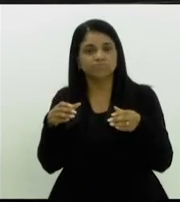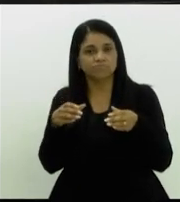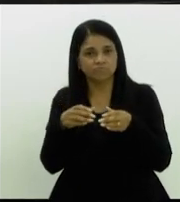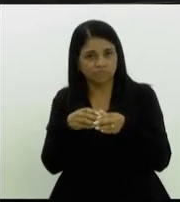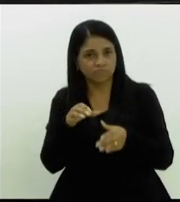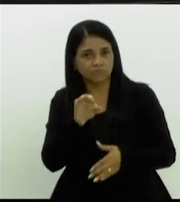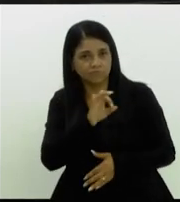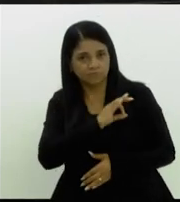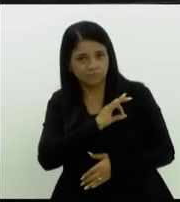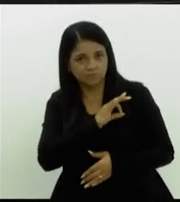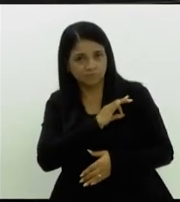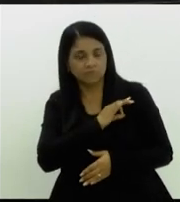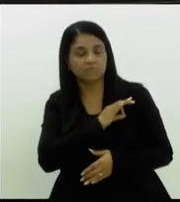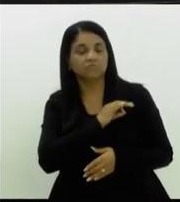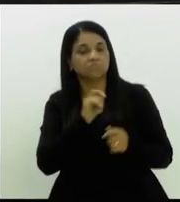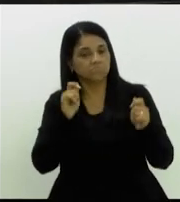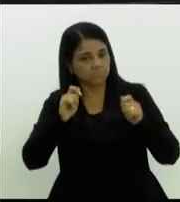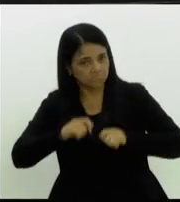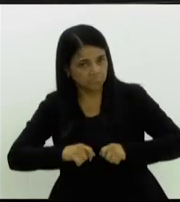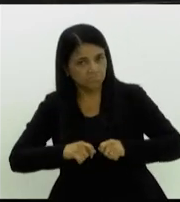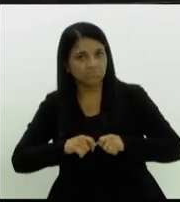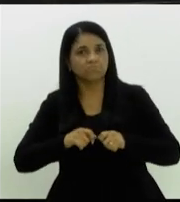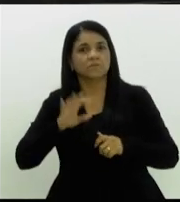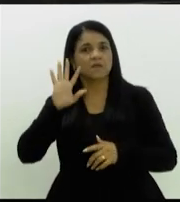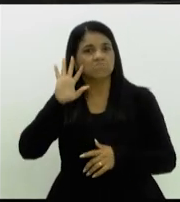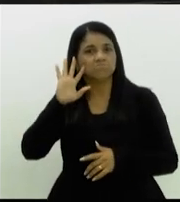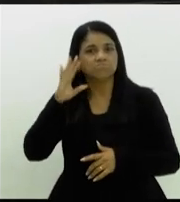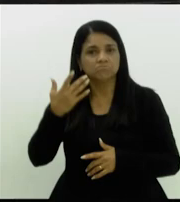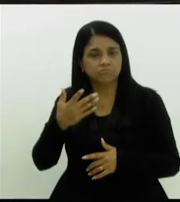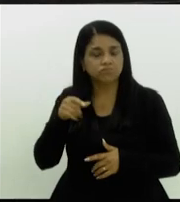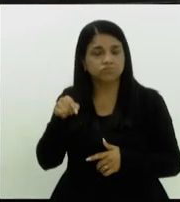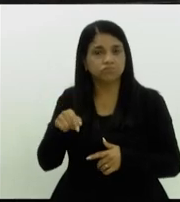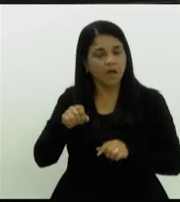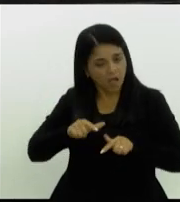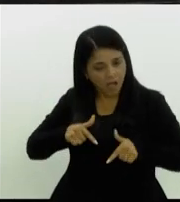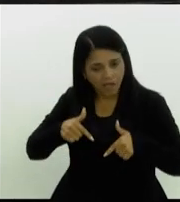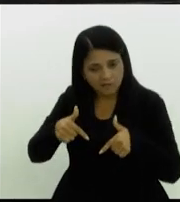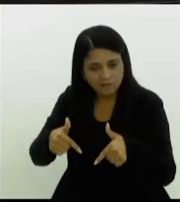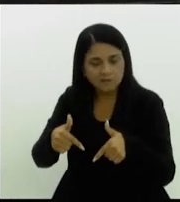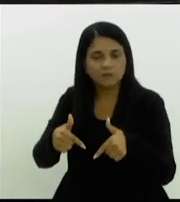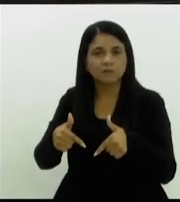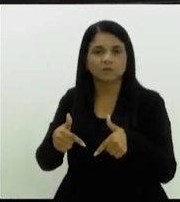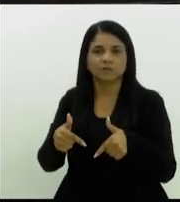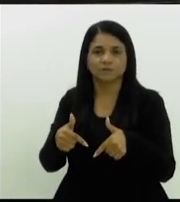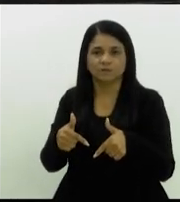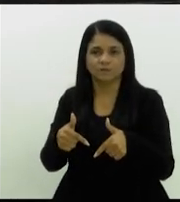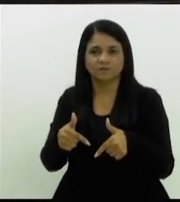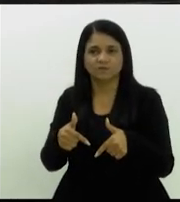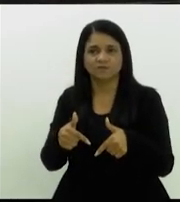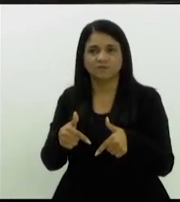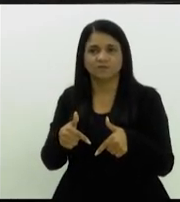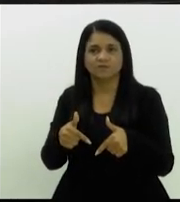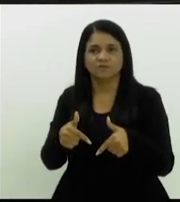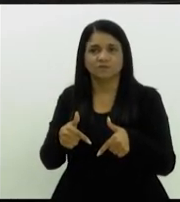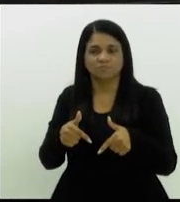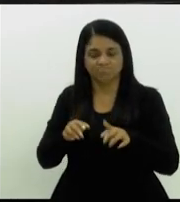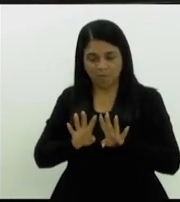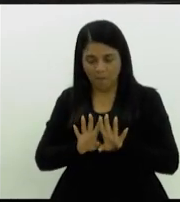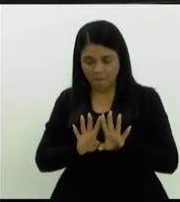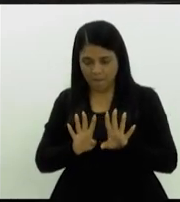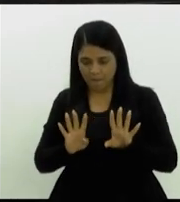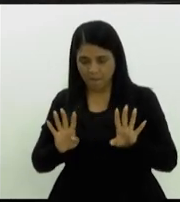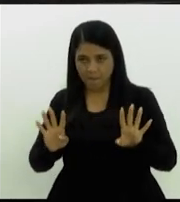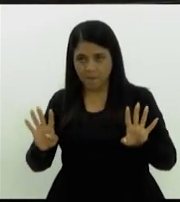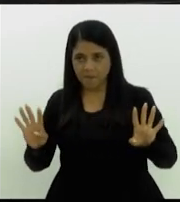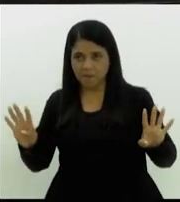e esperamos dela, sim, a ação de tirar aquele cordão ilegal